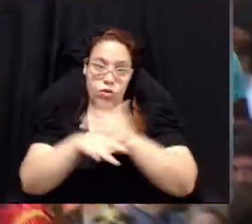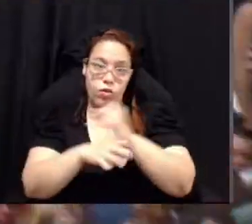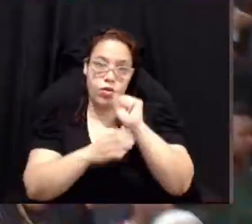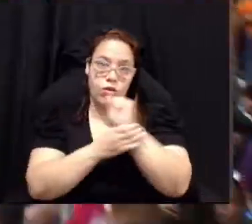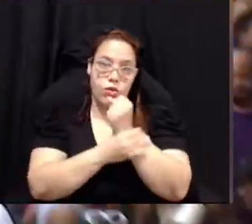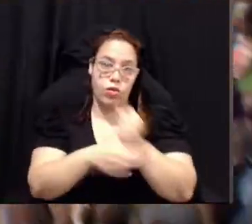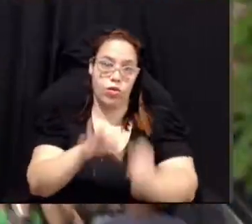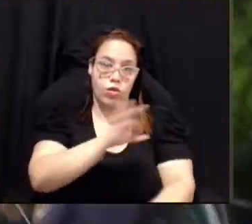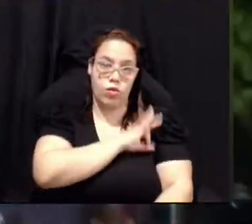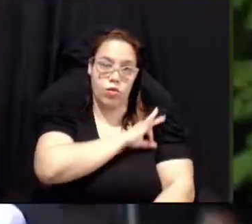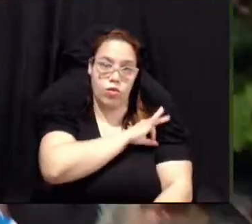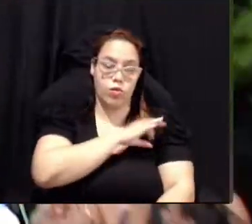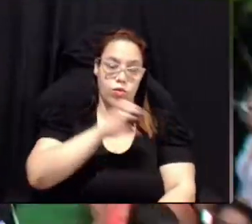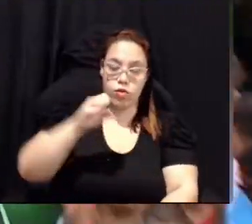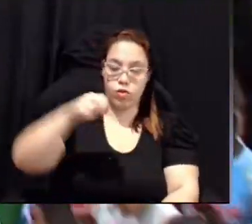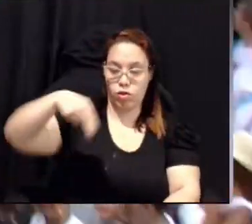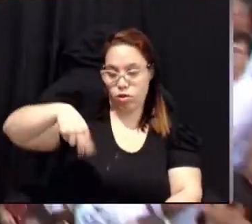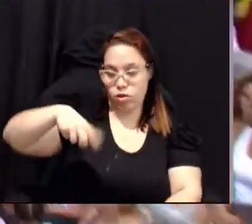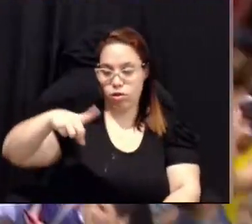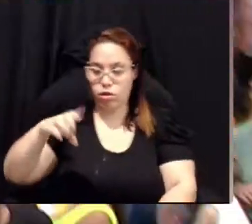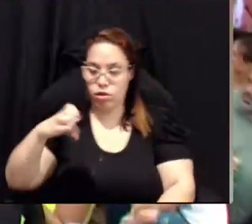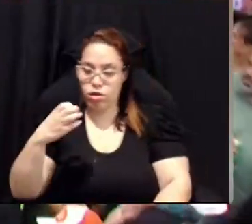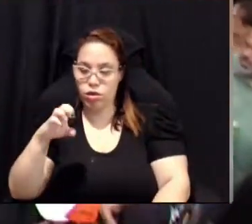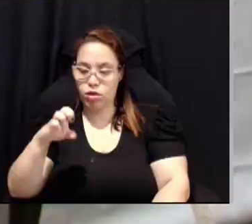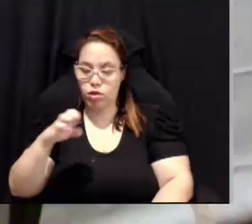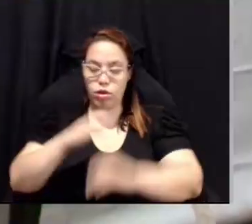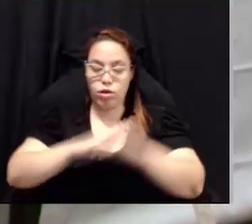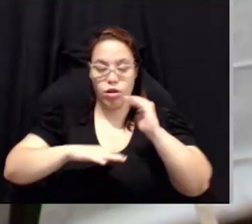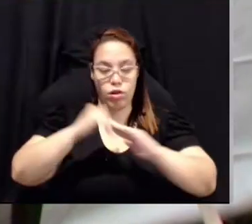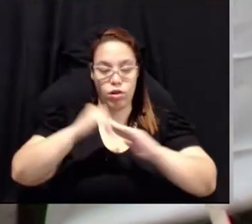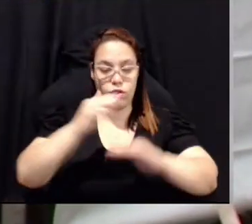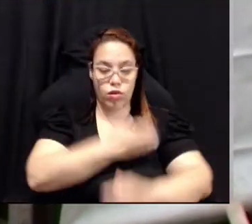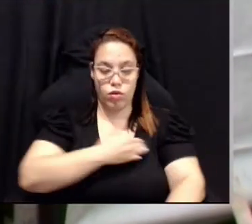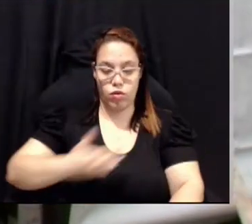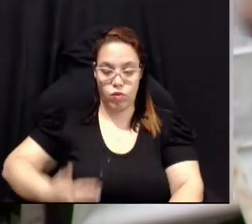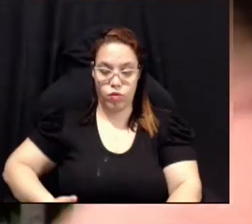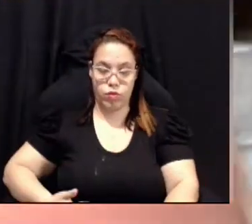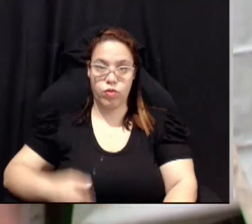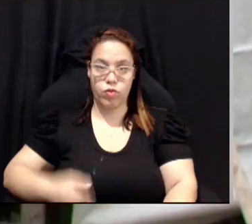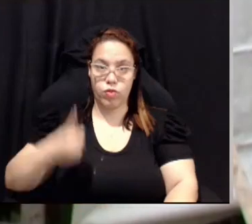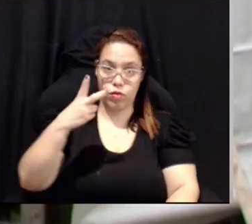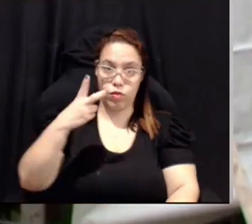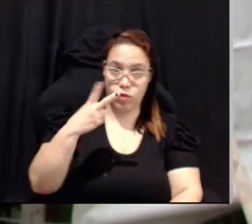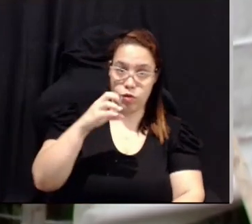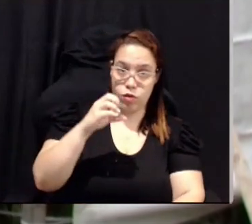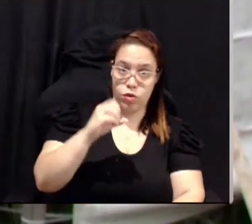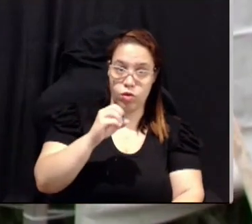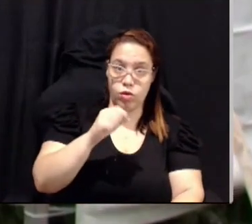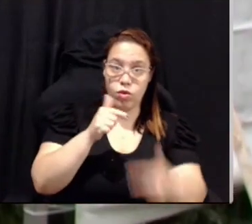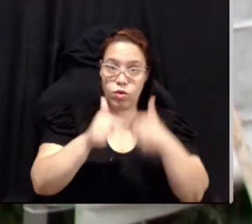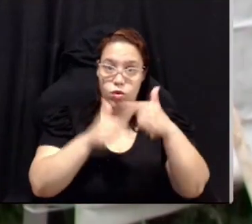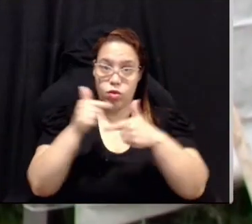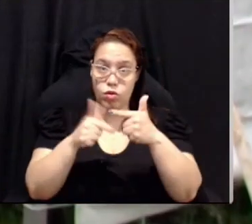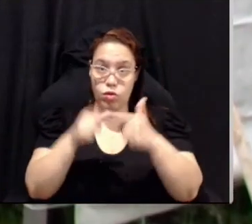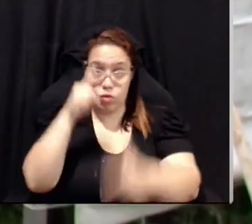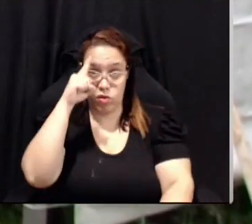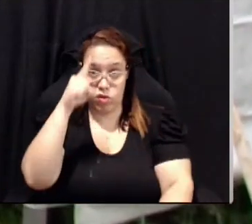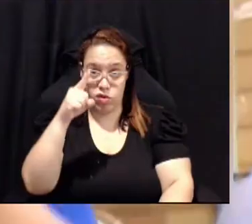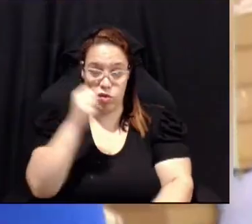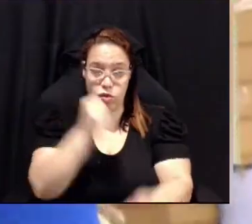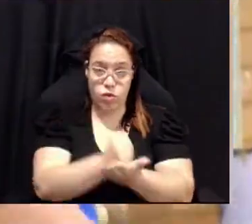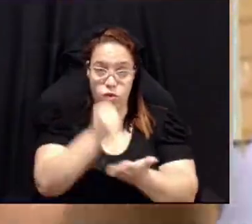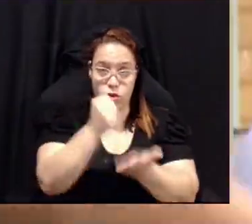ENDEC, CETEC e serviços públicos. Além disso, 1.200 trabalhadores indiretos foram contratados